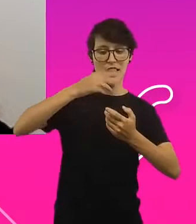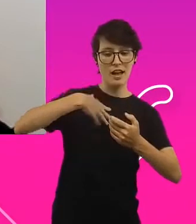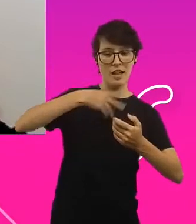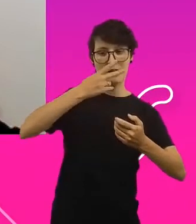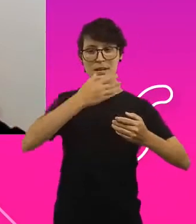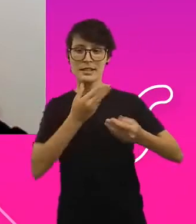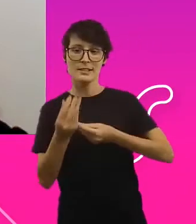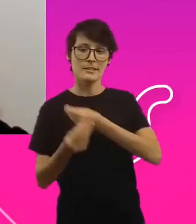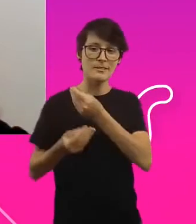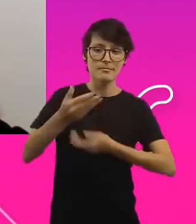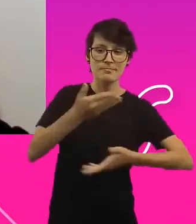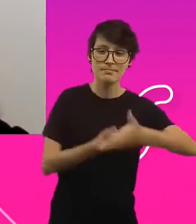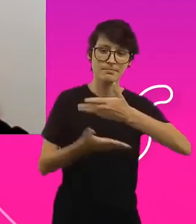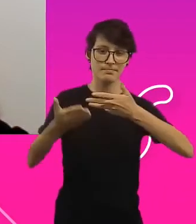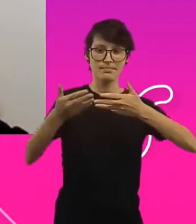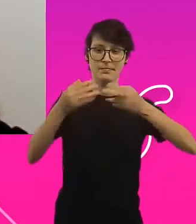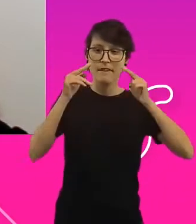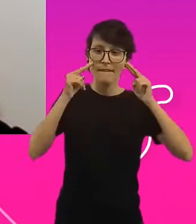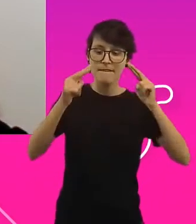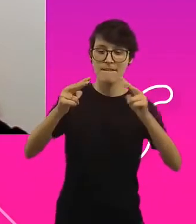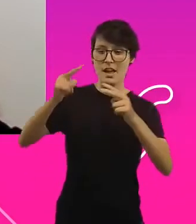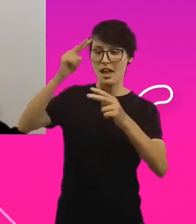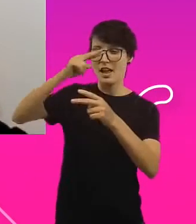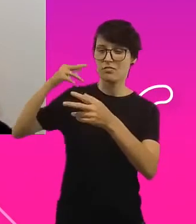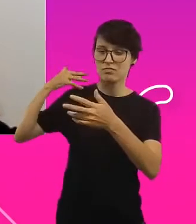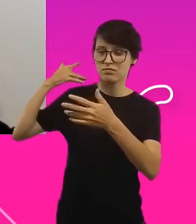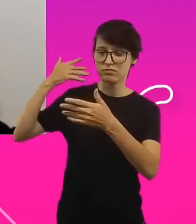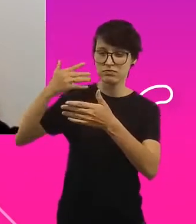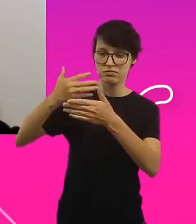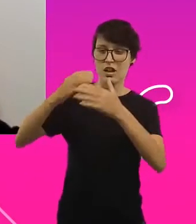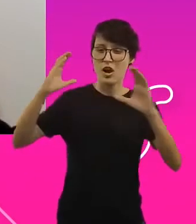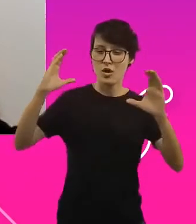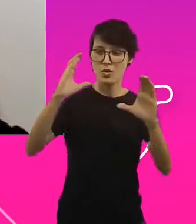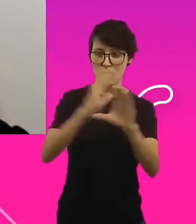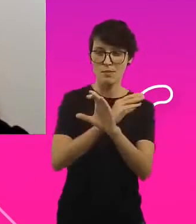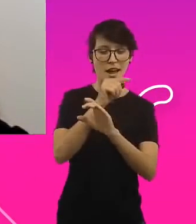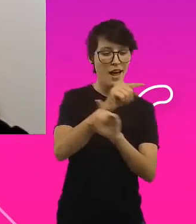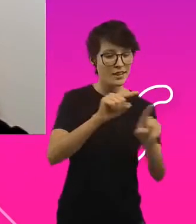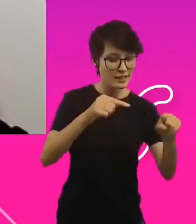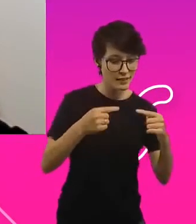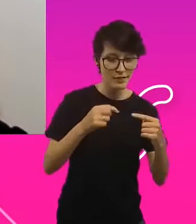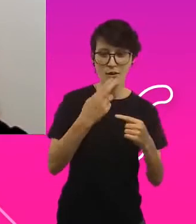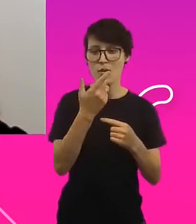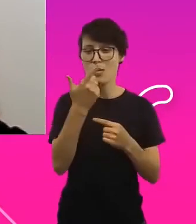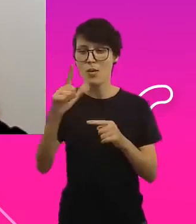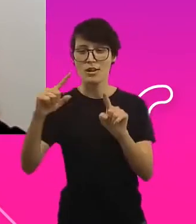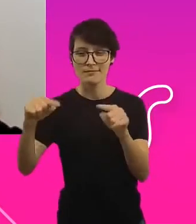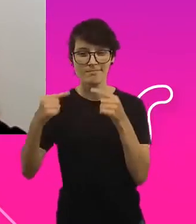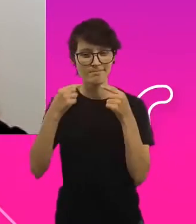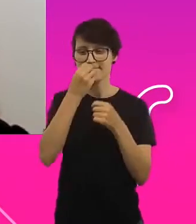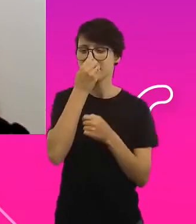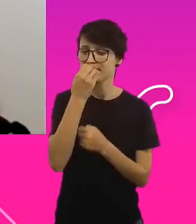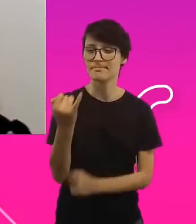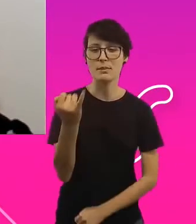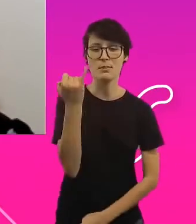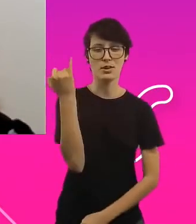Então, olhar a jornada completa quando a gente fala de um desafio ou de outro é super importante.